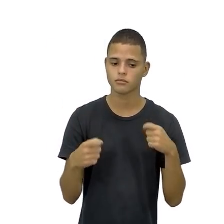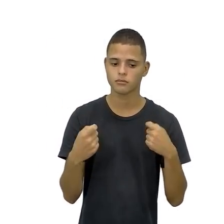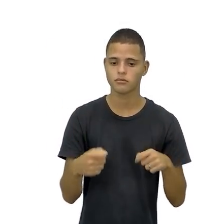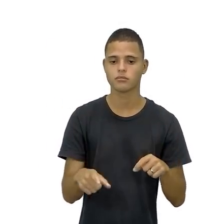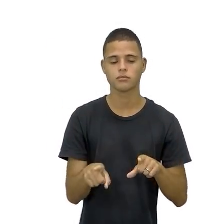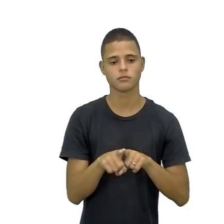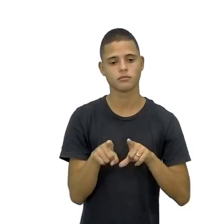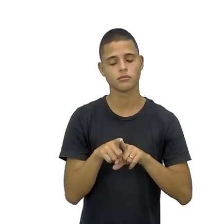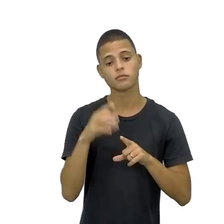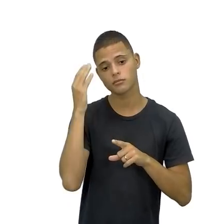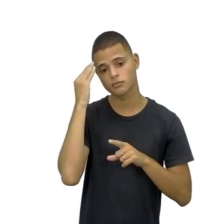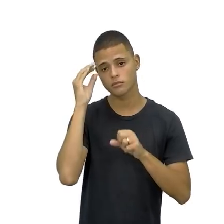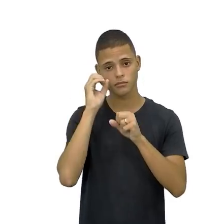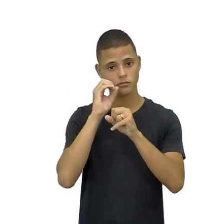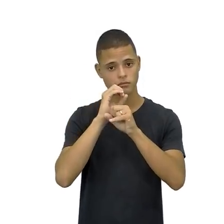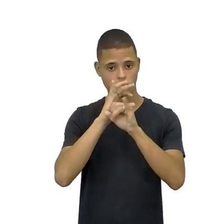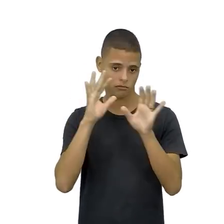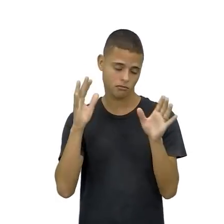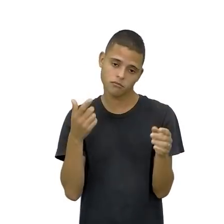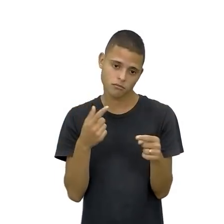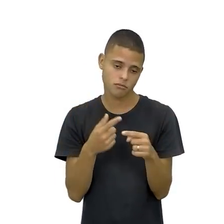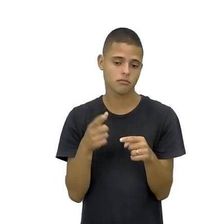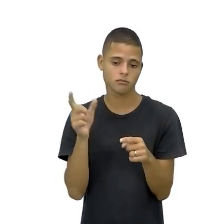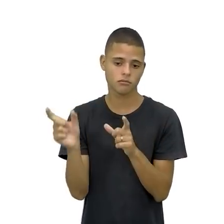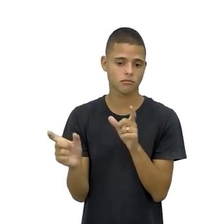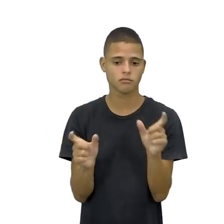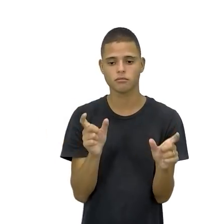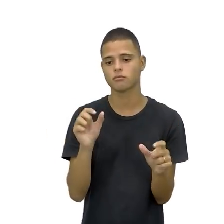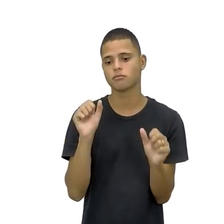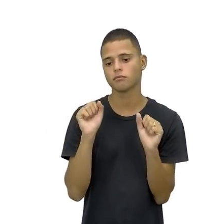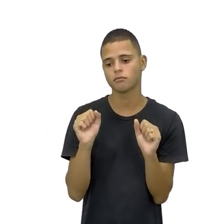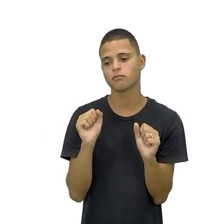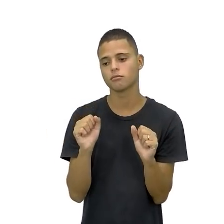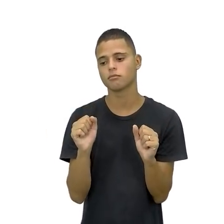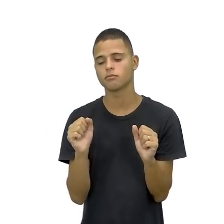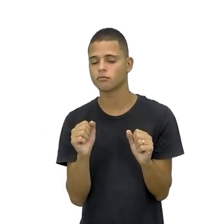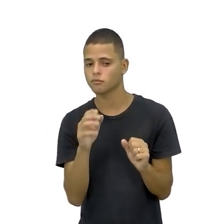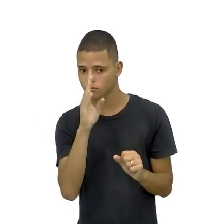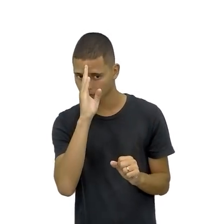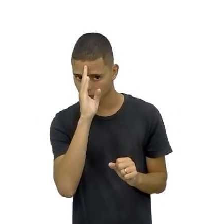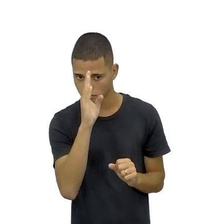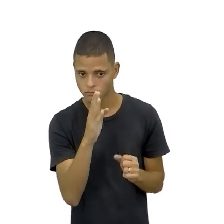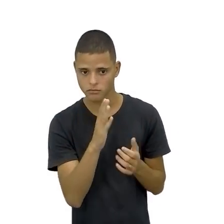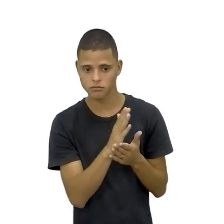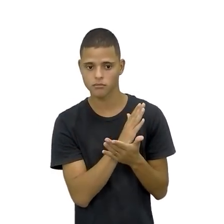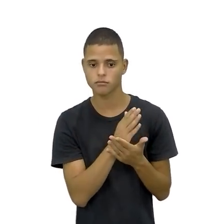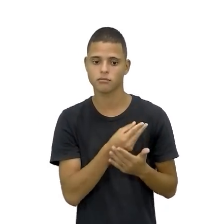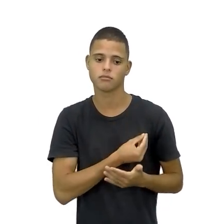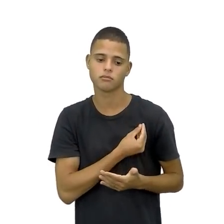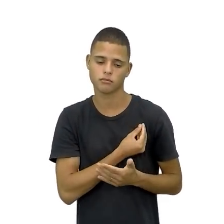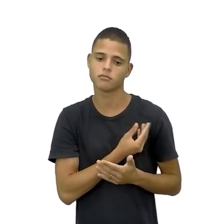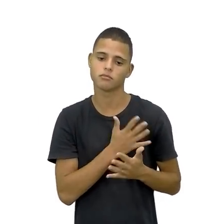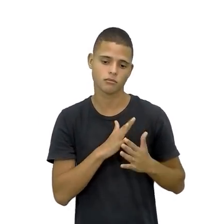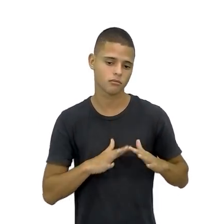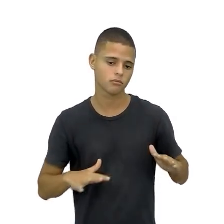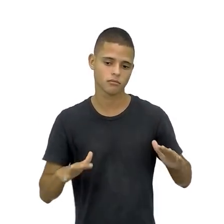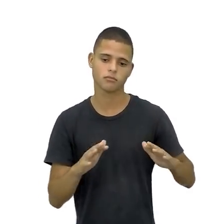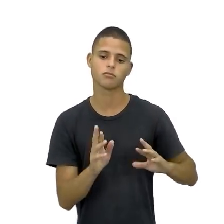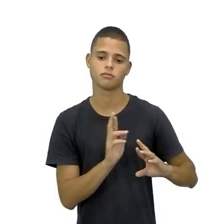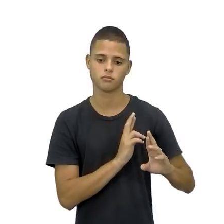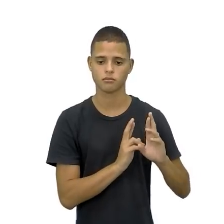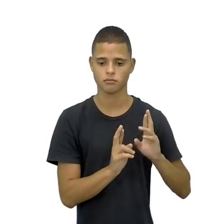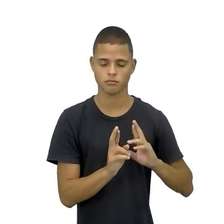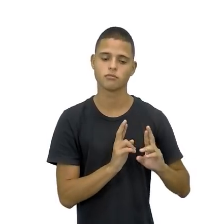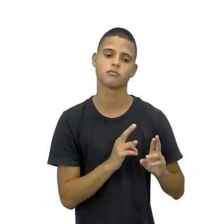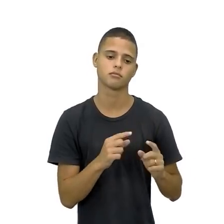compreender que ele autonomamente pode enfrentar as adversidades da vida, né? Então que tudo está relacionado a tudo.